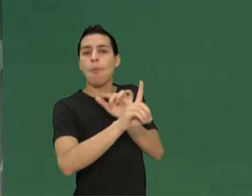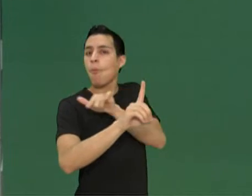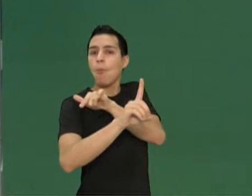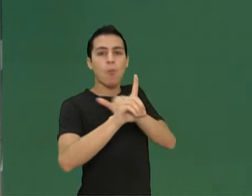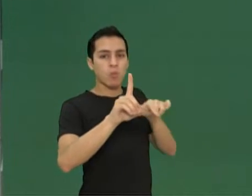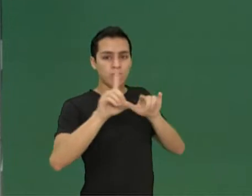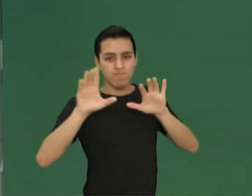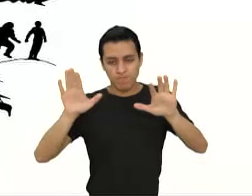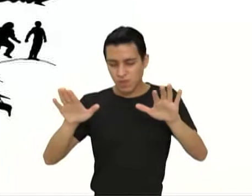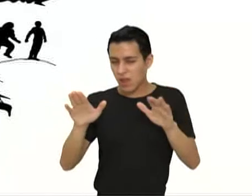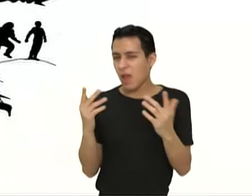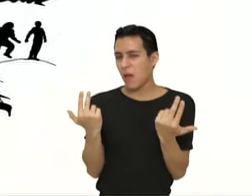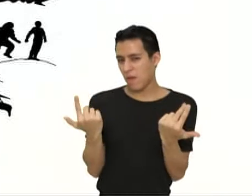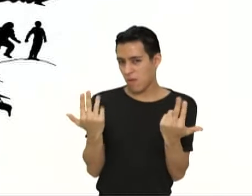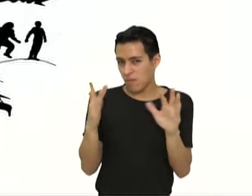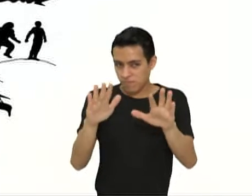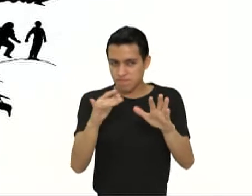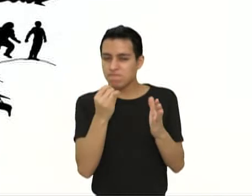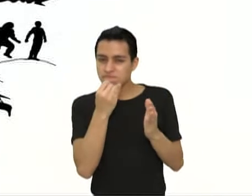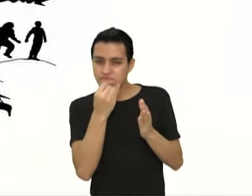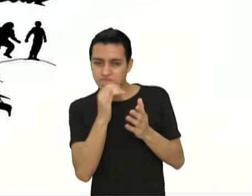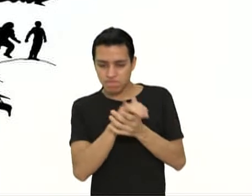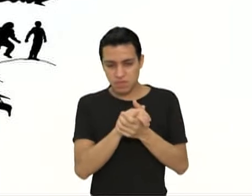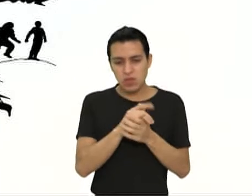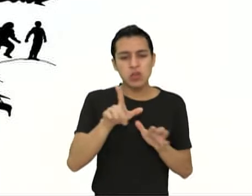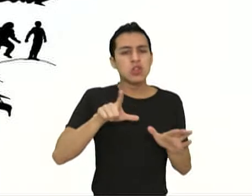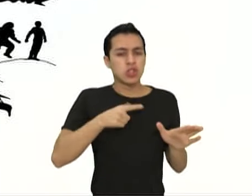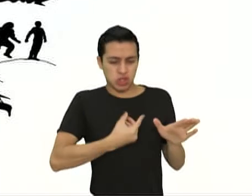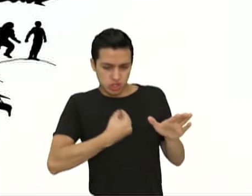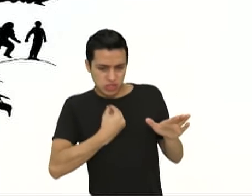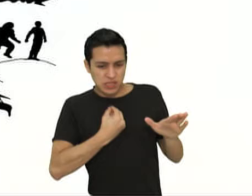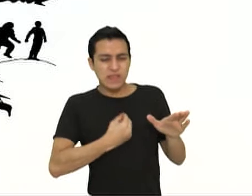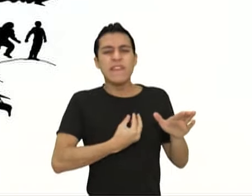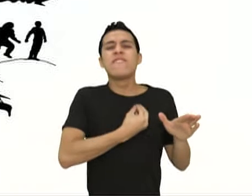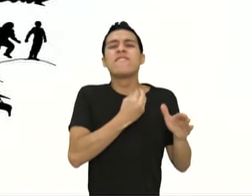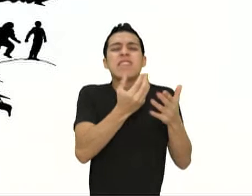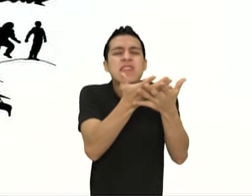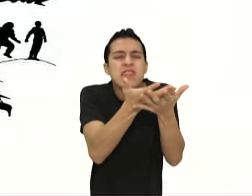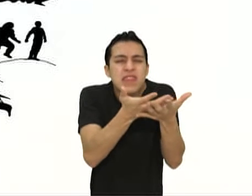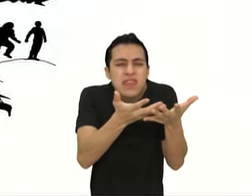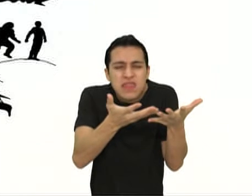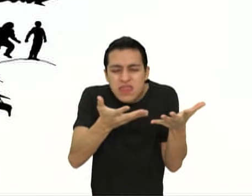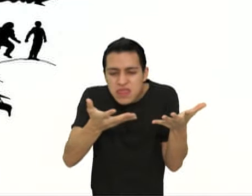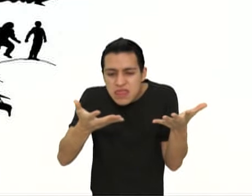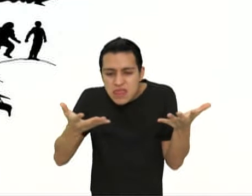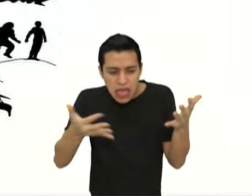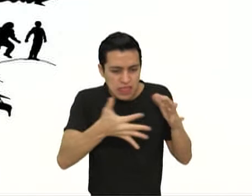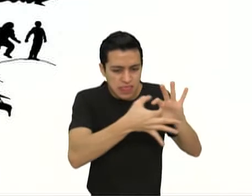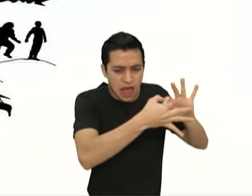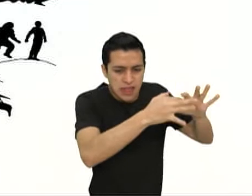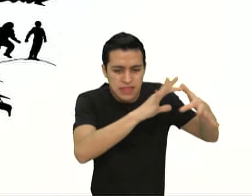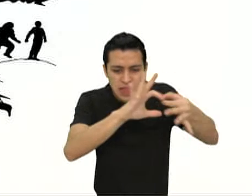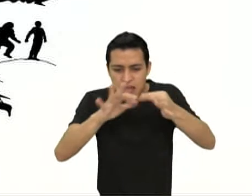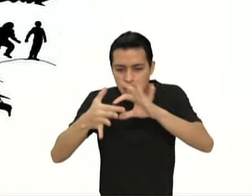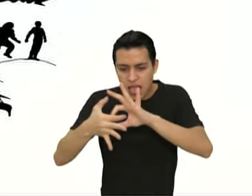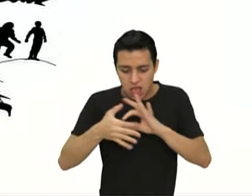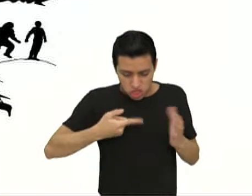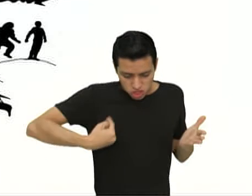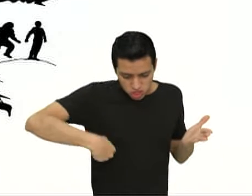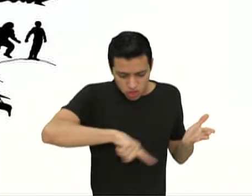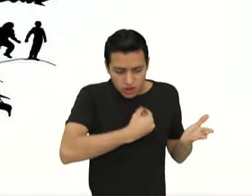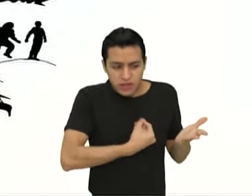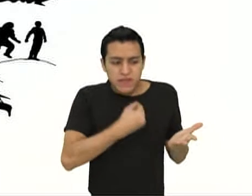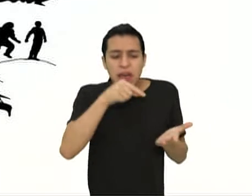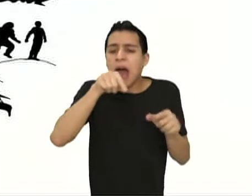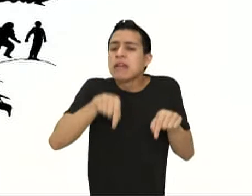estamos aqui, enquanto a rede, a teia da vida aí, como se estende, Nós estamos aqui, a causa de nós estarmos